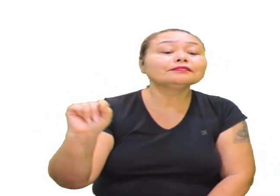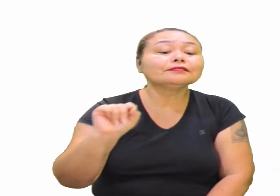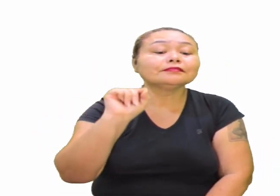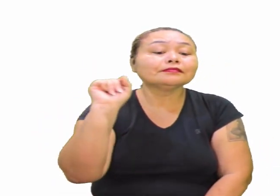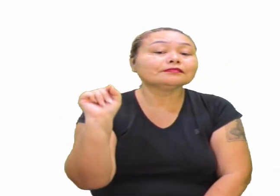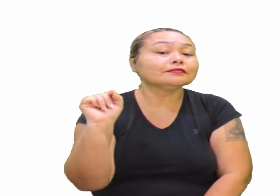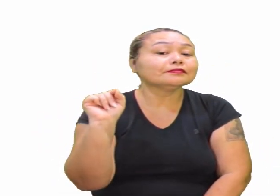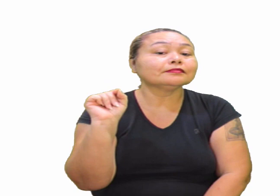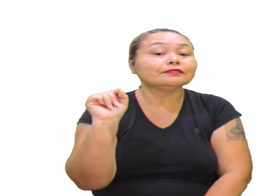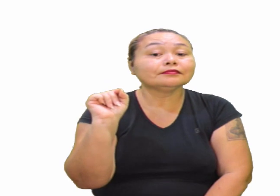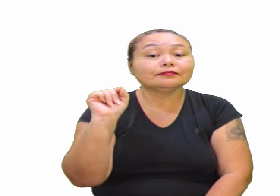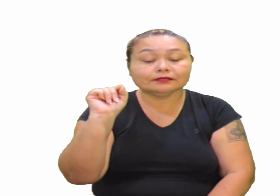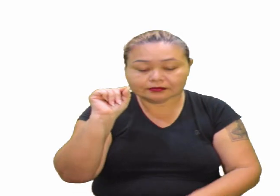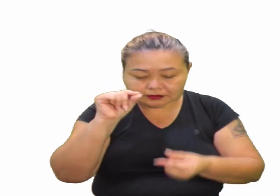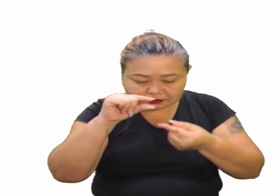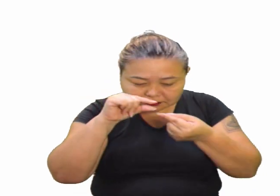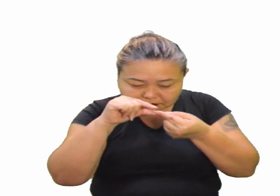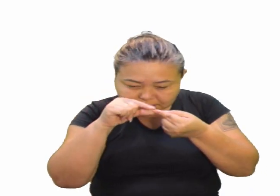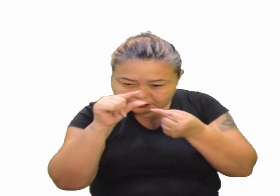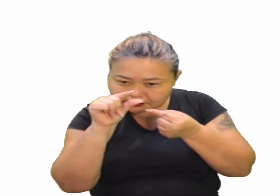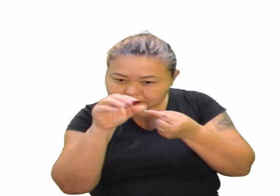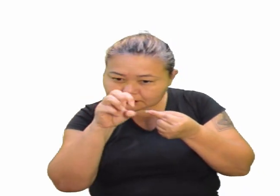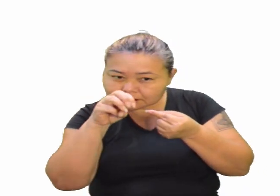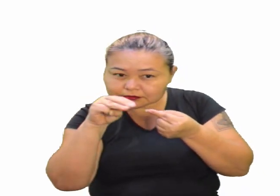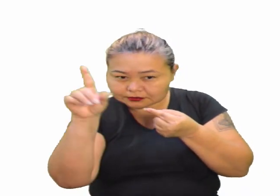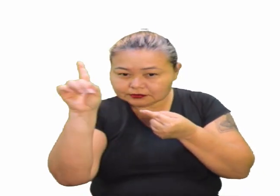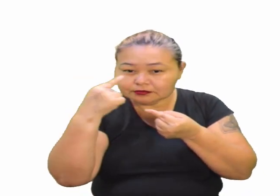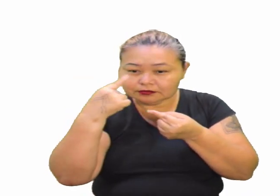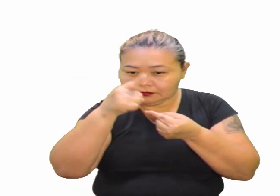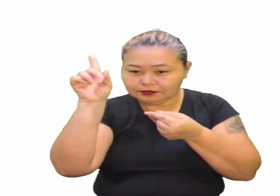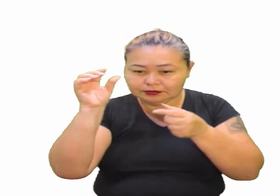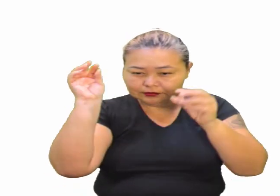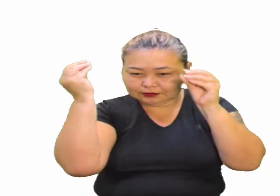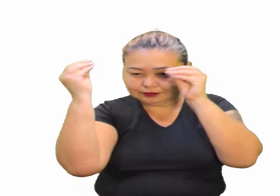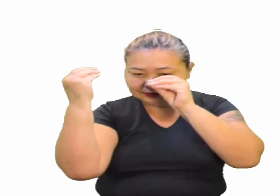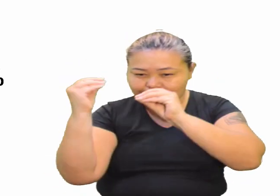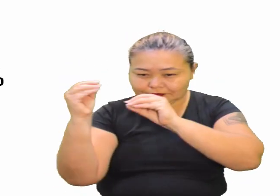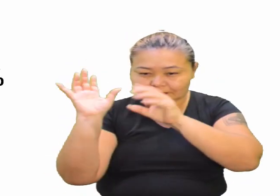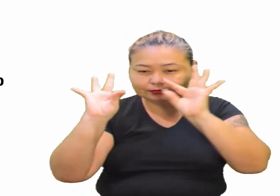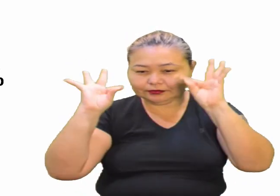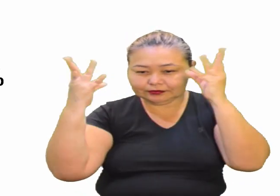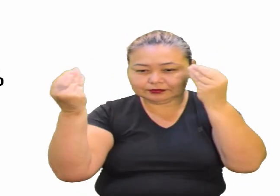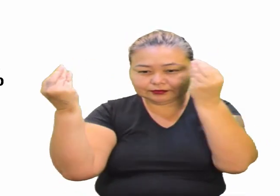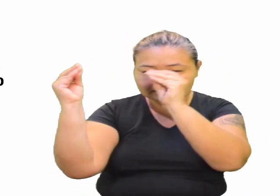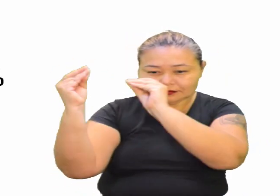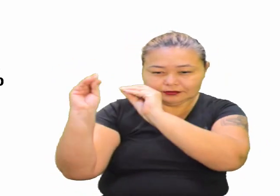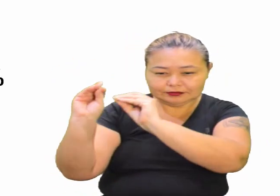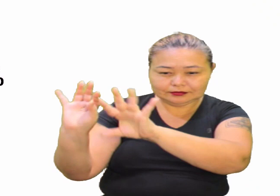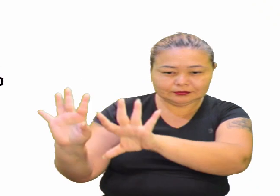Ele usava sementes. Eu vou colocar aqui, eu já vou colocar aqui tudo.